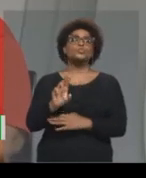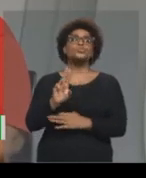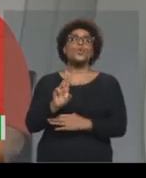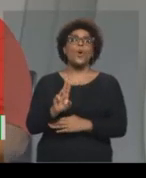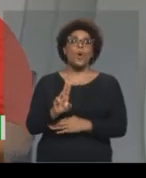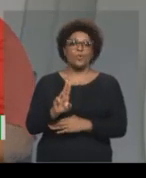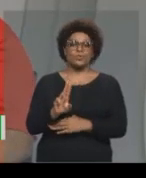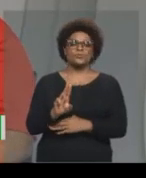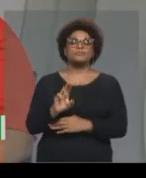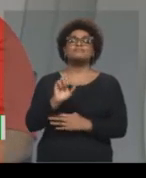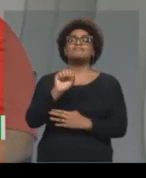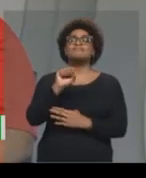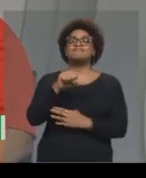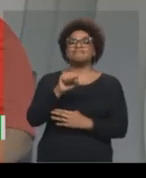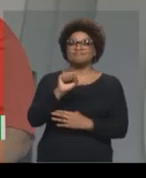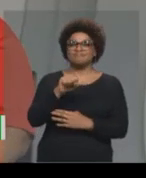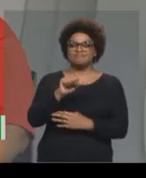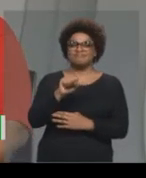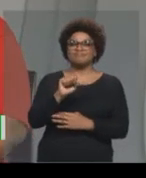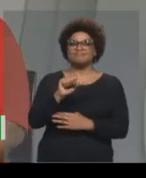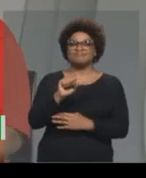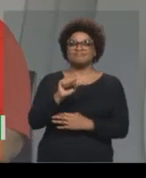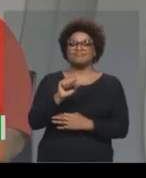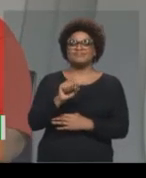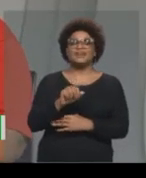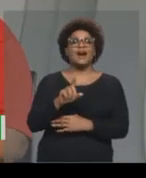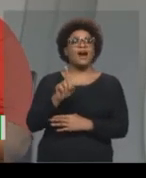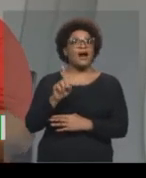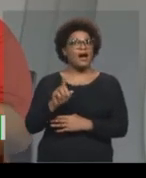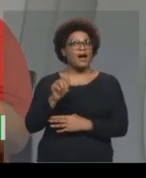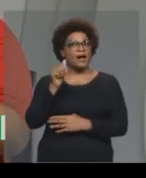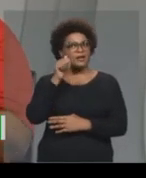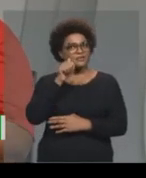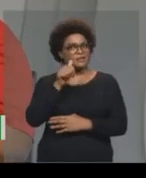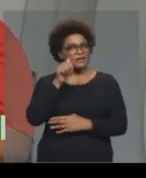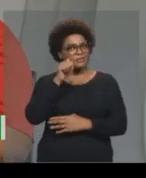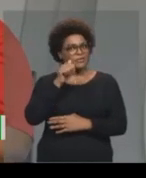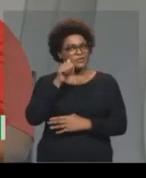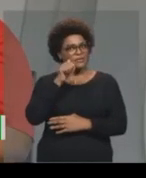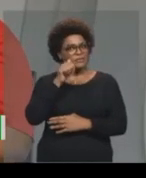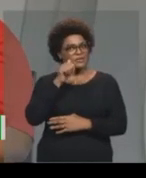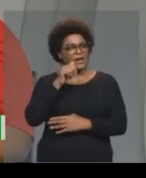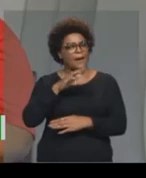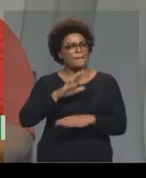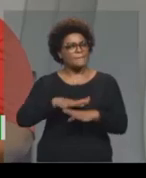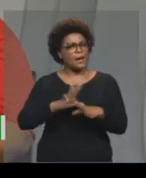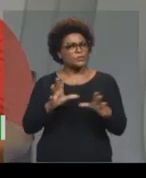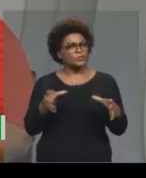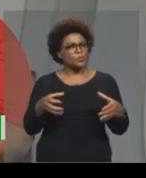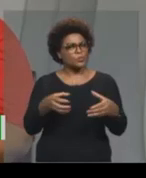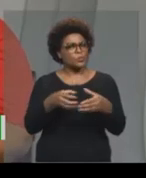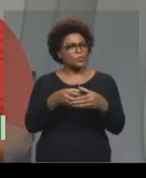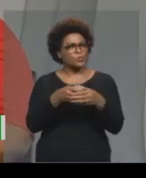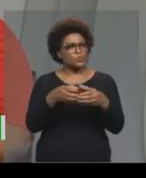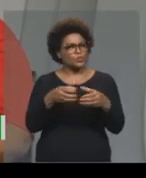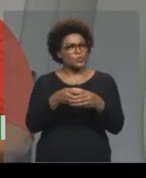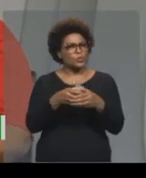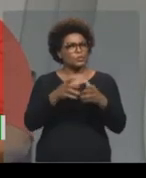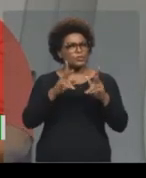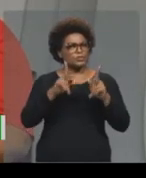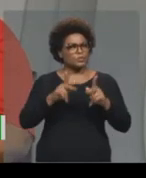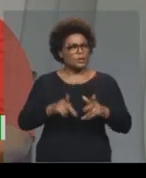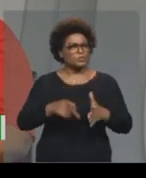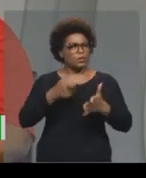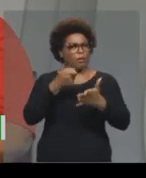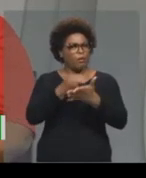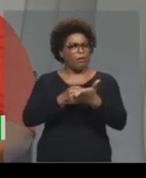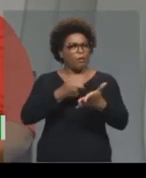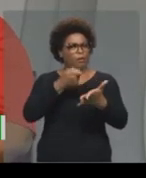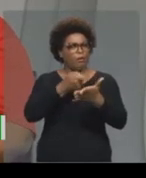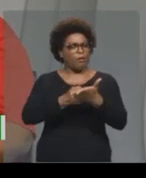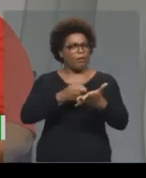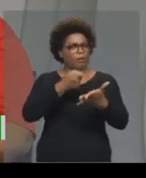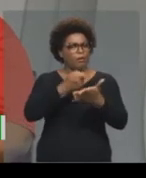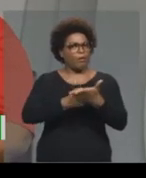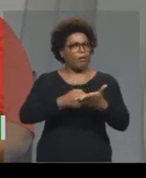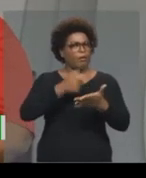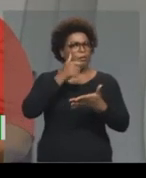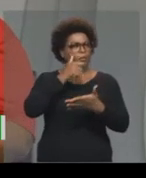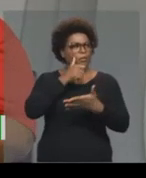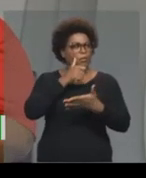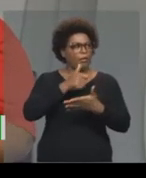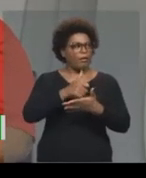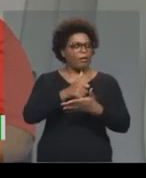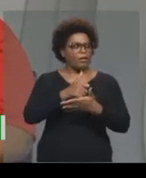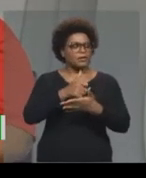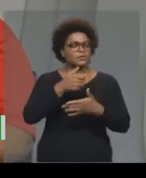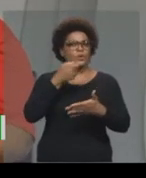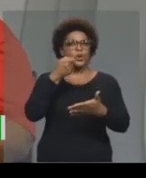Humanos. E ela, a Berta Lux, com mais um pequeno grupo de ativistas, né, de mulheres,